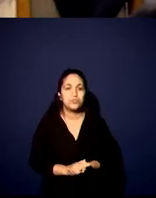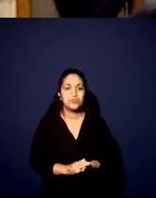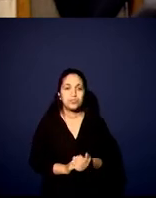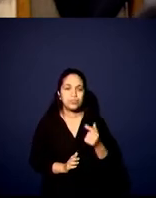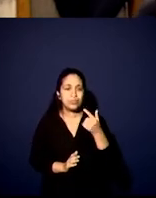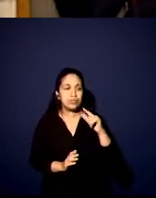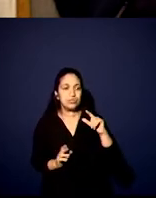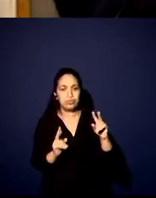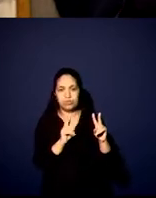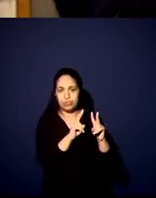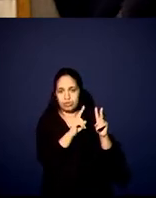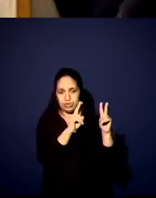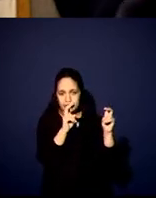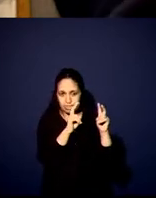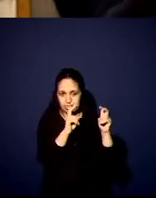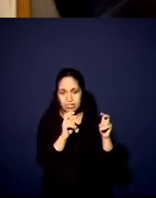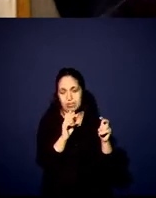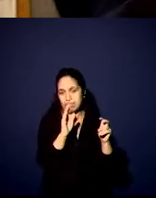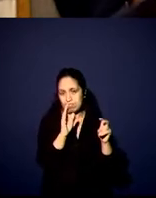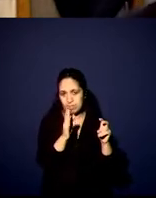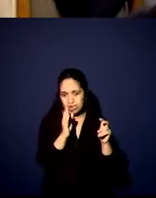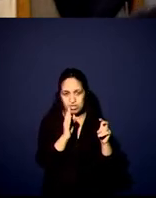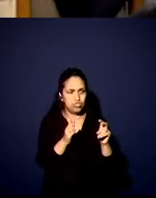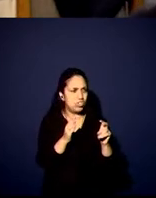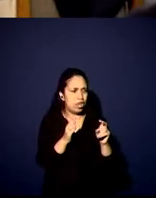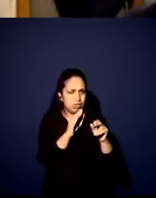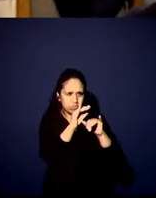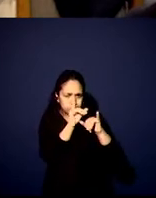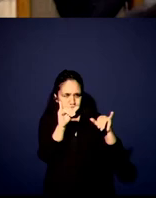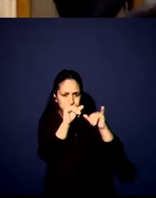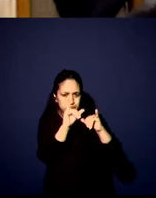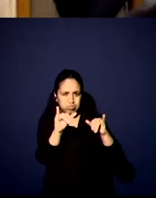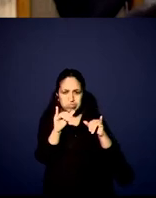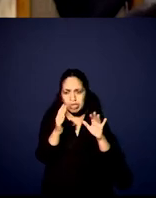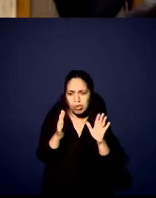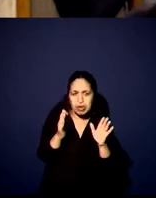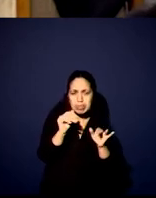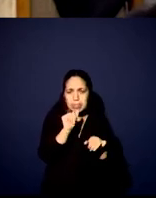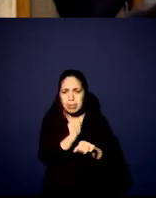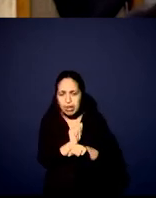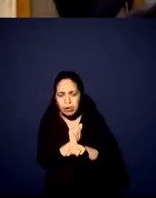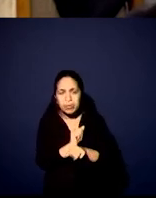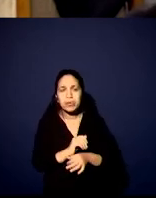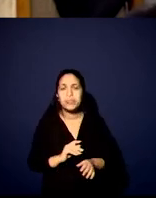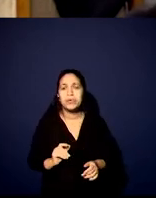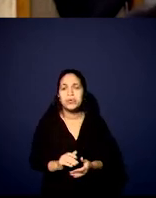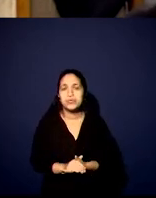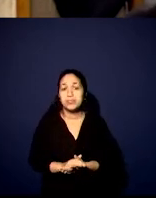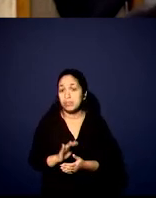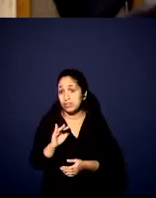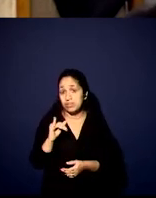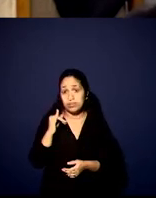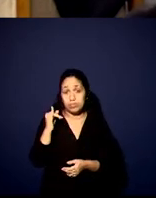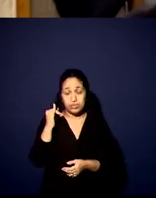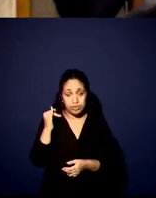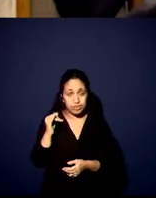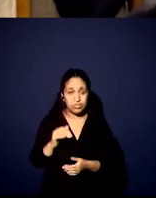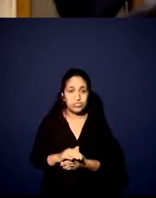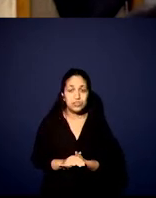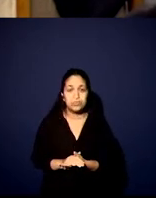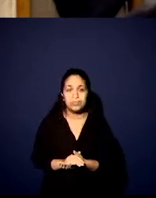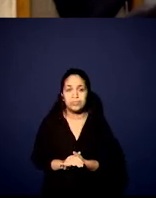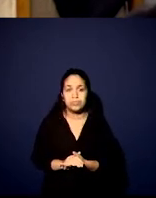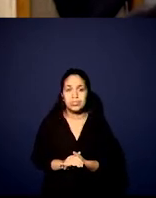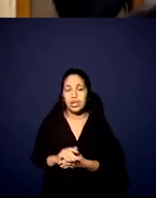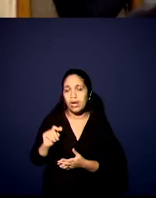também que já entrou nas páginas mas saiu assim ser muito destaque mas que é muito importante das agências das